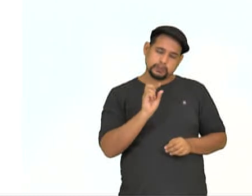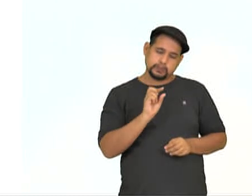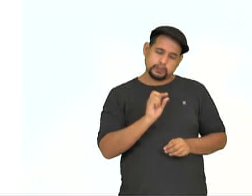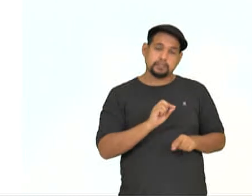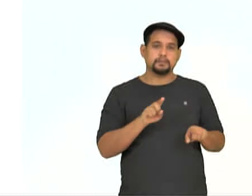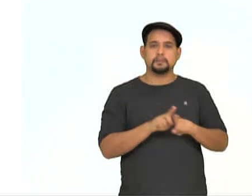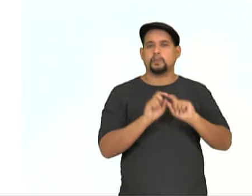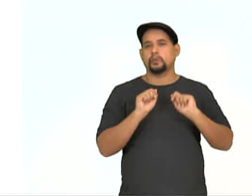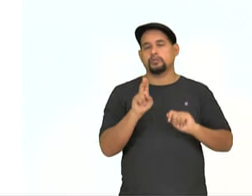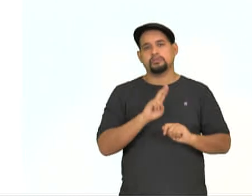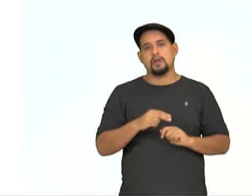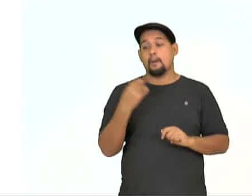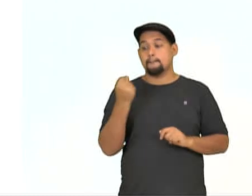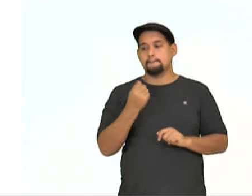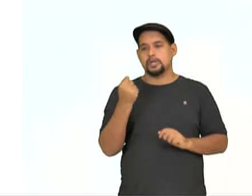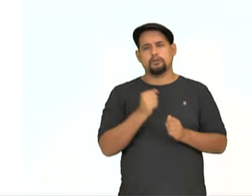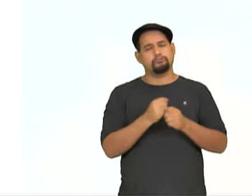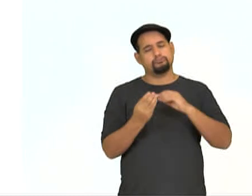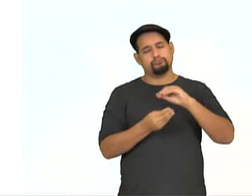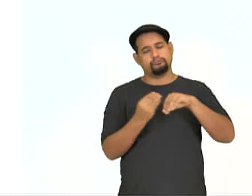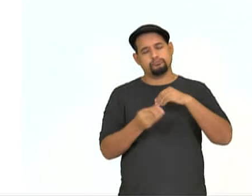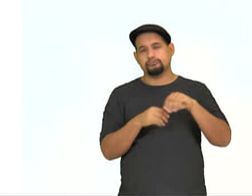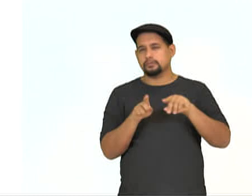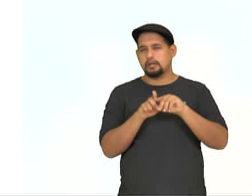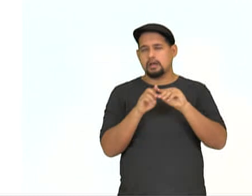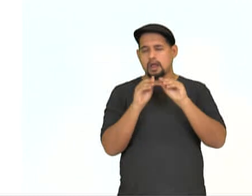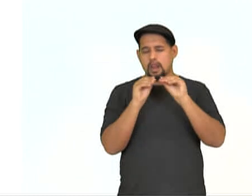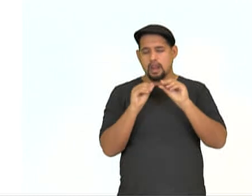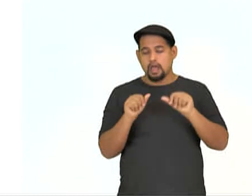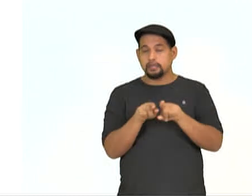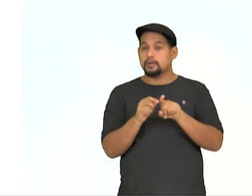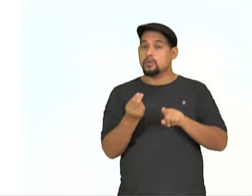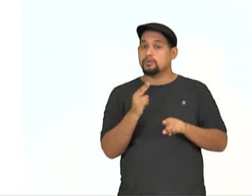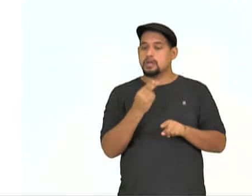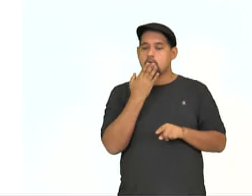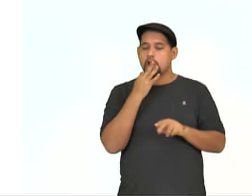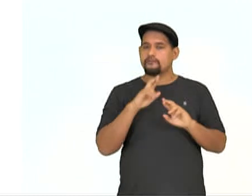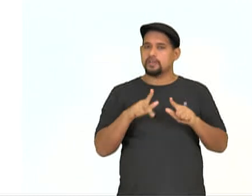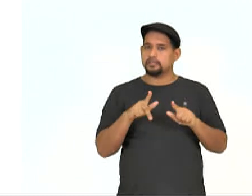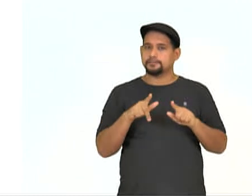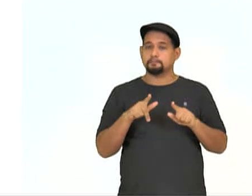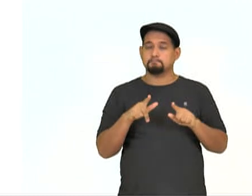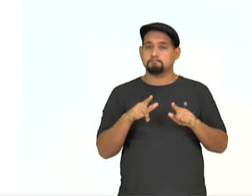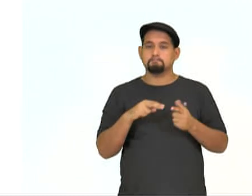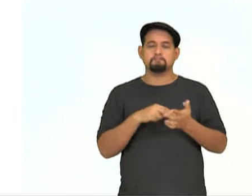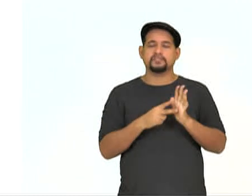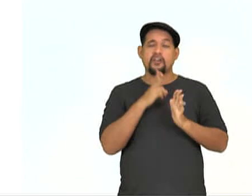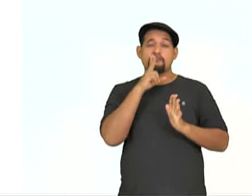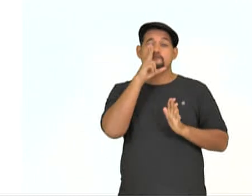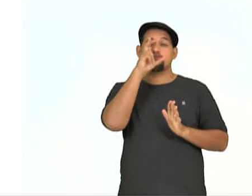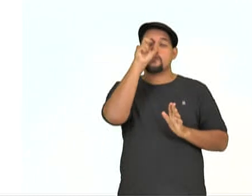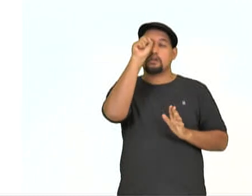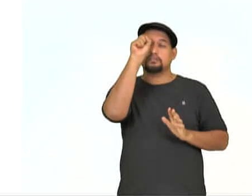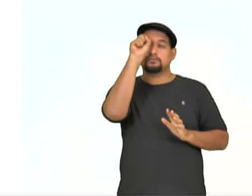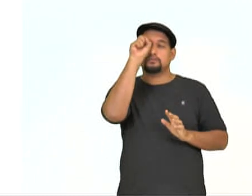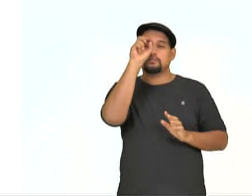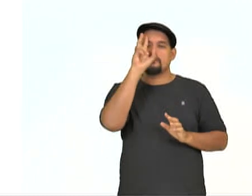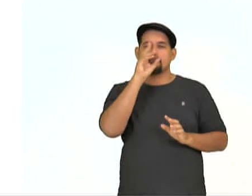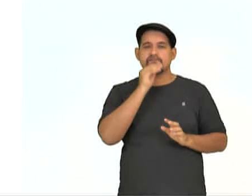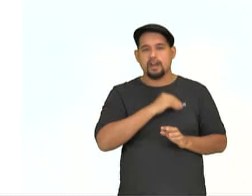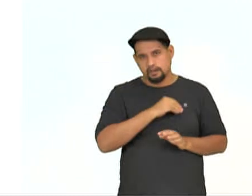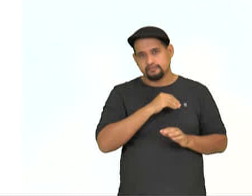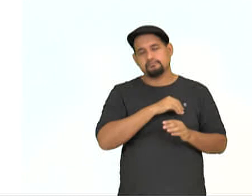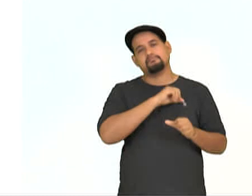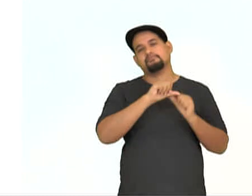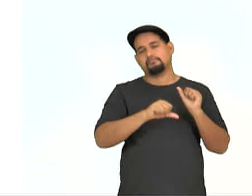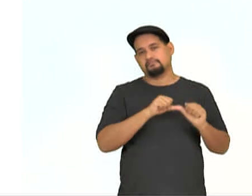eu posso colocar um branco em cima, misturando, ela vai ficando cada vez mais clarinha, ou misturar outra cor. Então, dessa forma, a cor forte ela vai perdendo a sua força